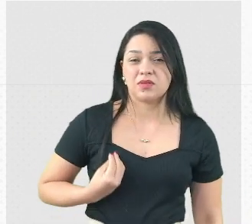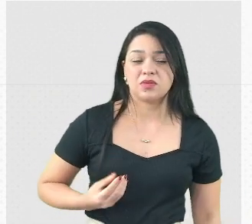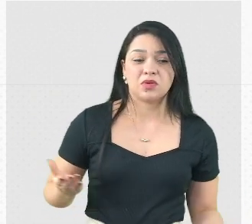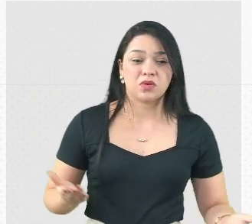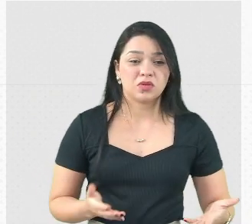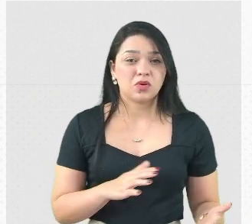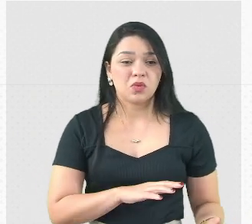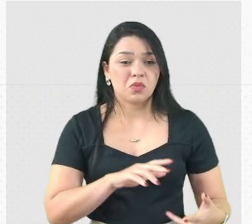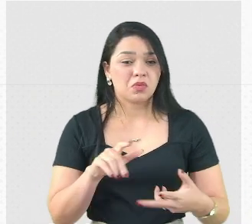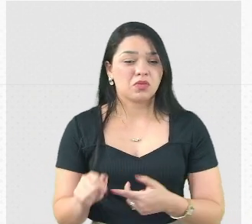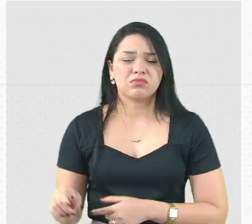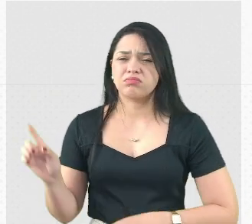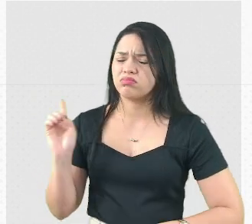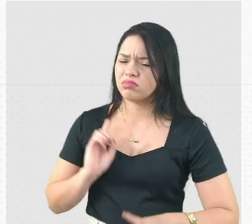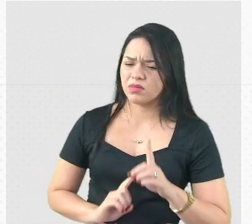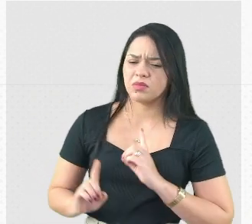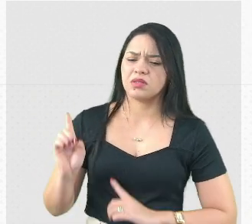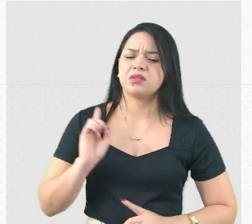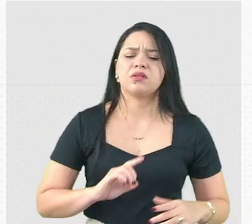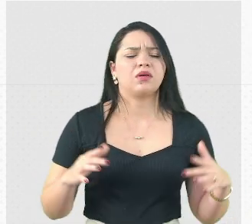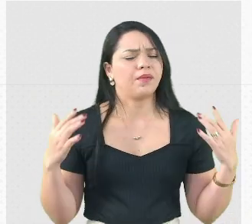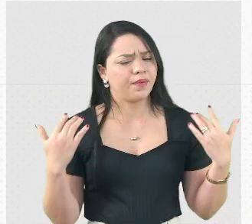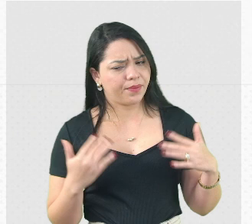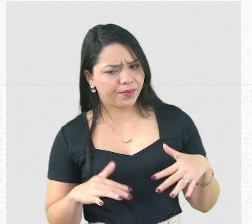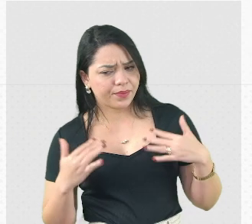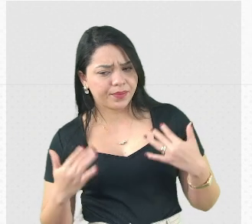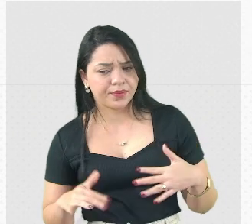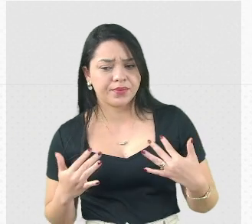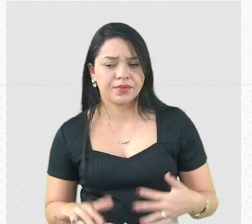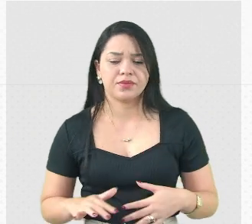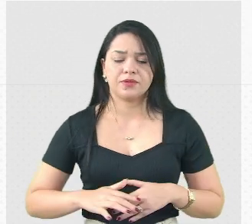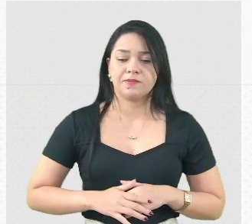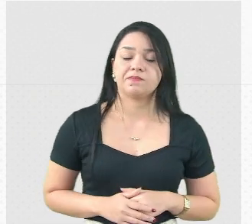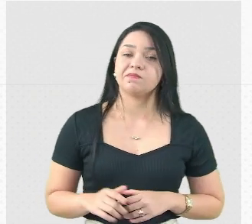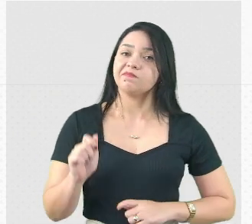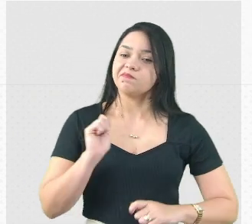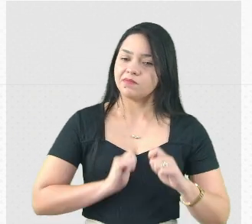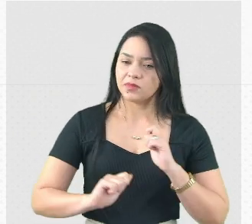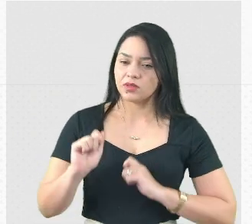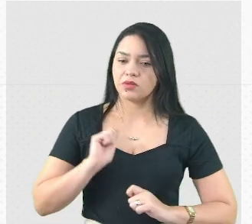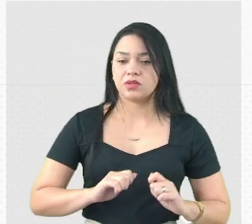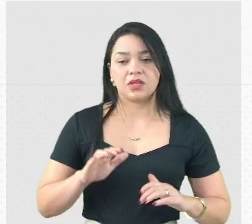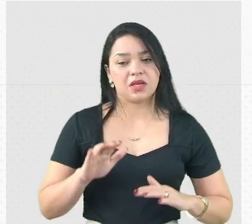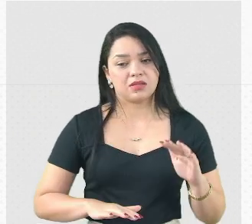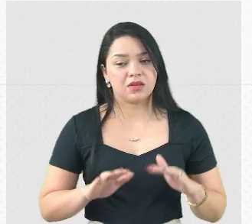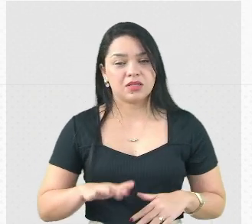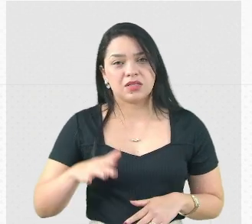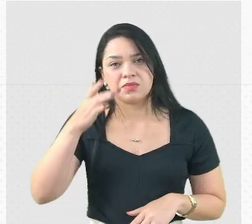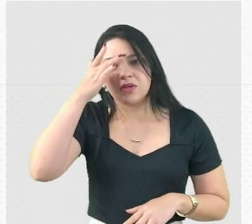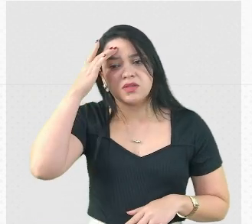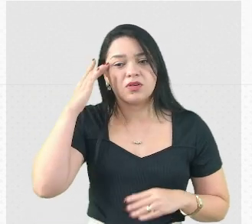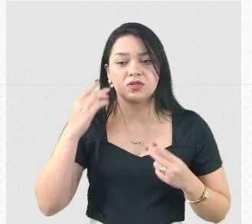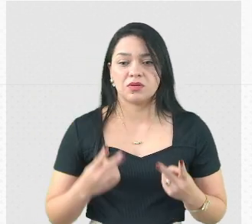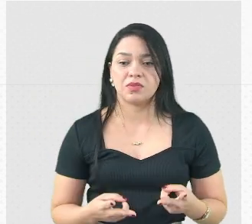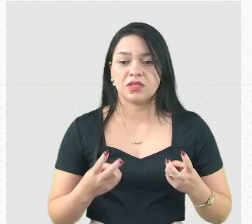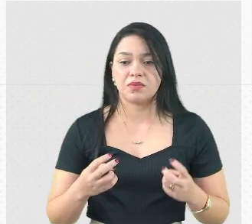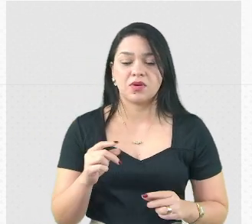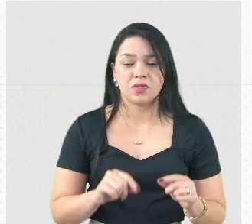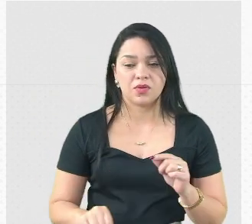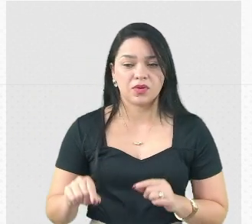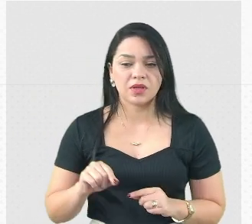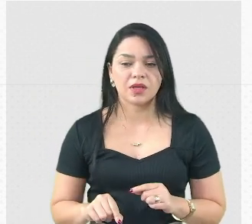é altamente depressivo, que é altamente ansioso. E às vezes as pessoas não se ligaram que essa depressão,